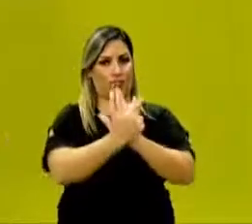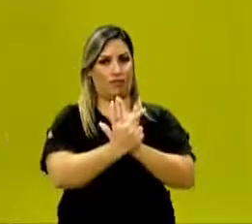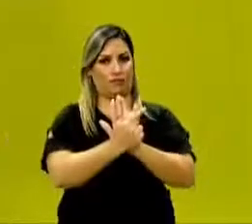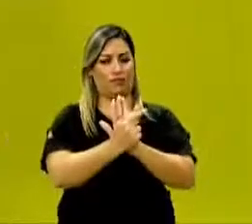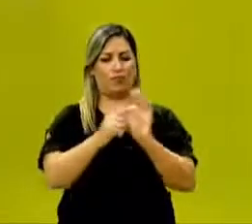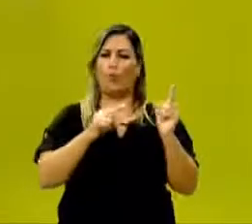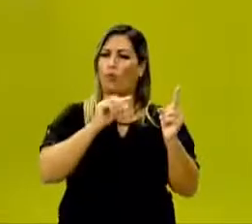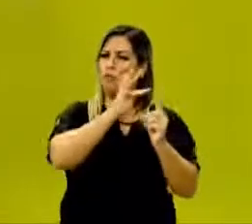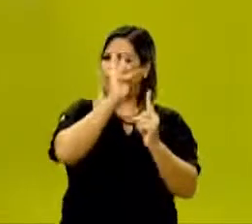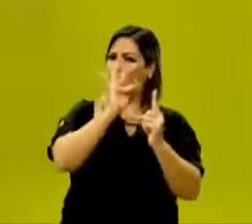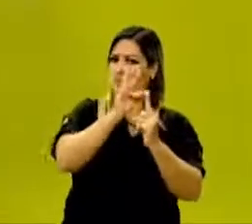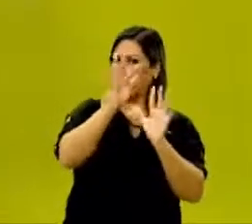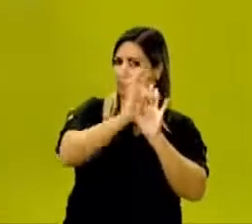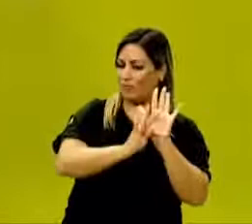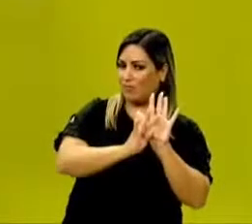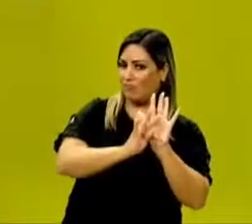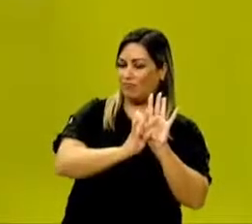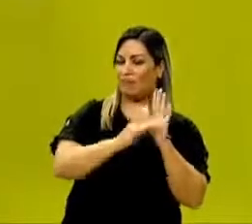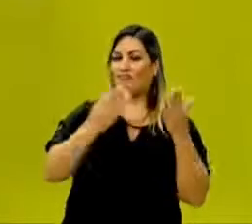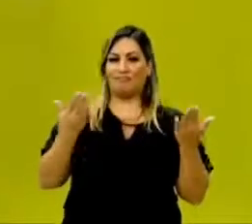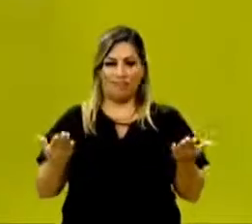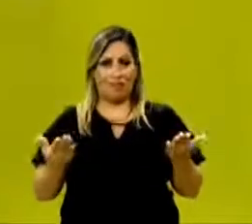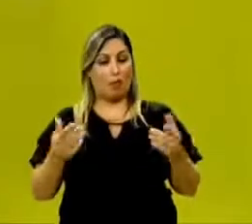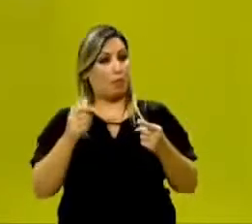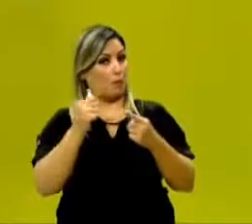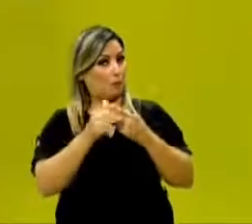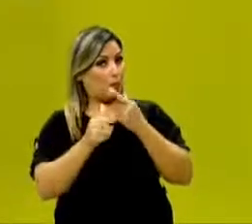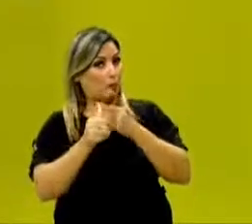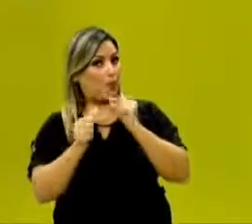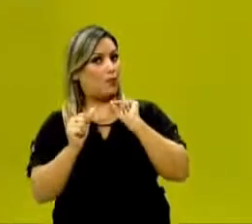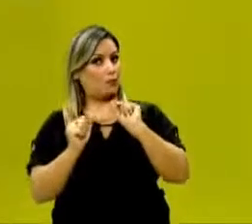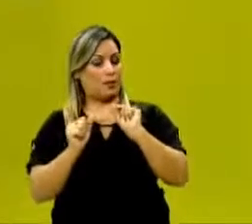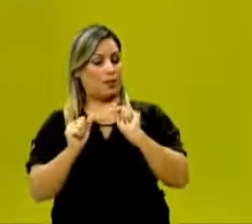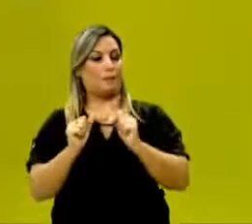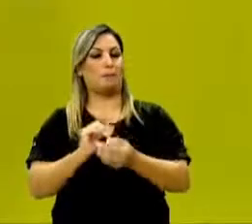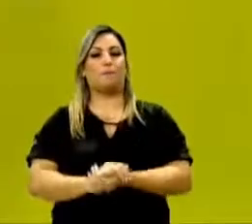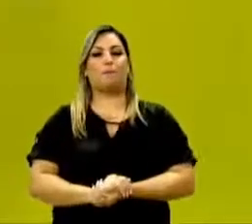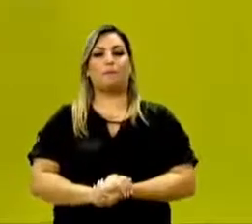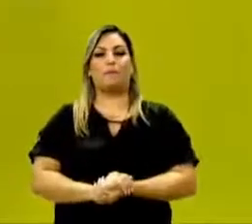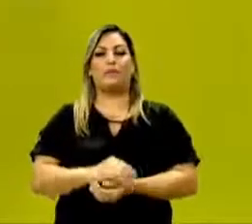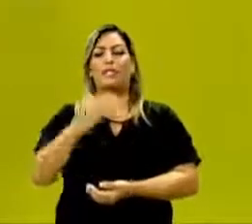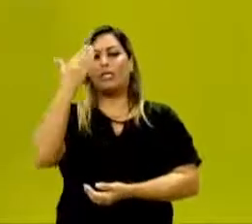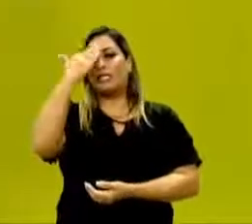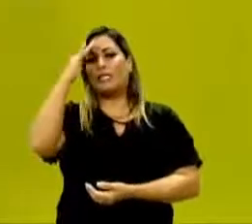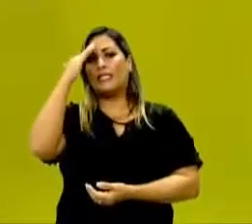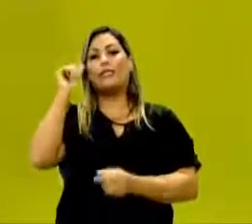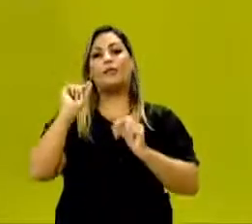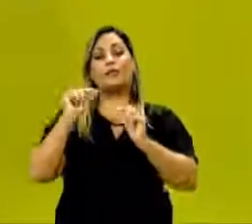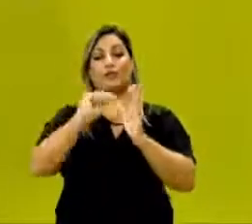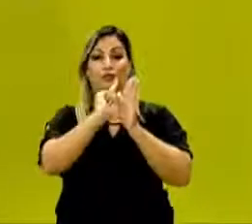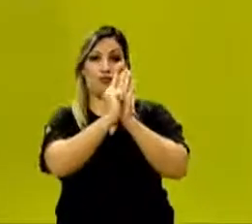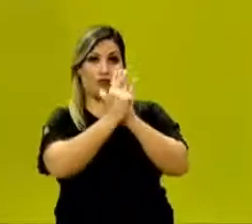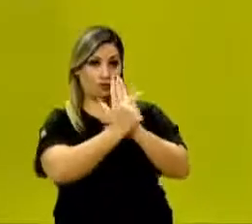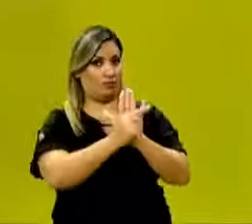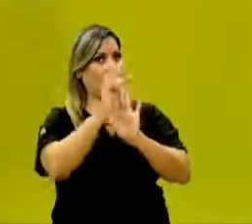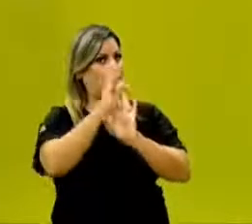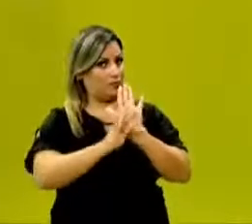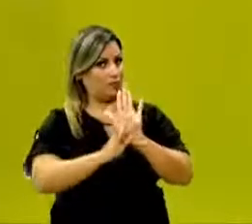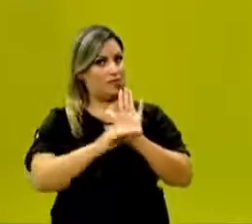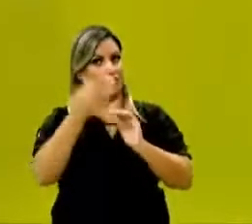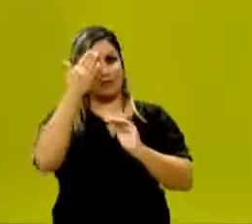Finalidade dos textos? Como assim, vai? Bom, primeiramente, nós precisamos entender sobre os gêneros